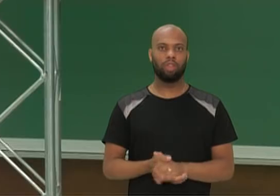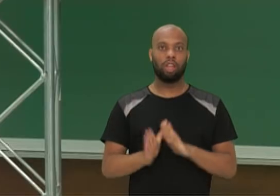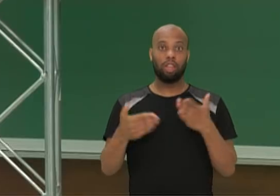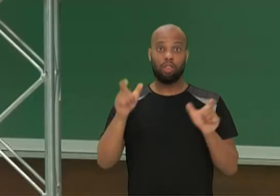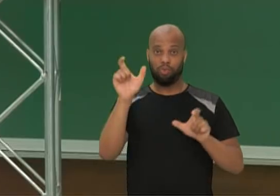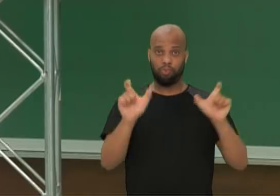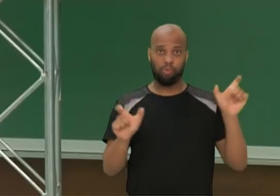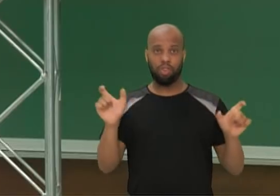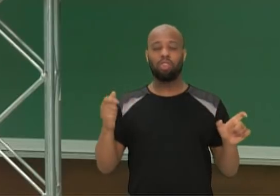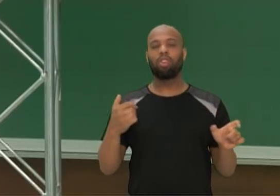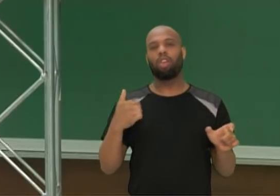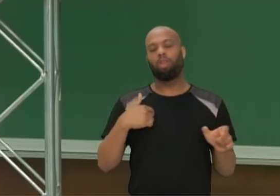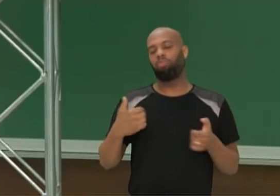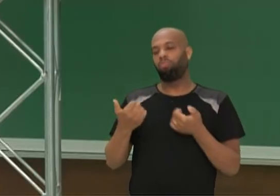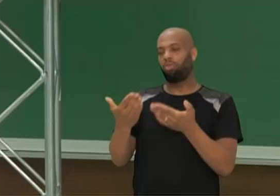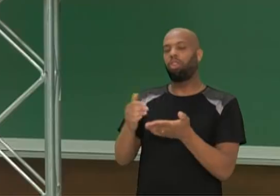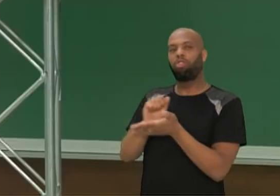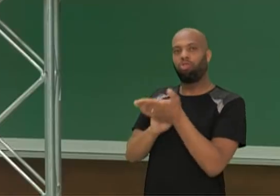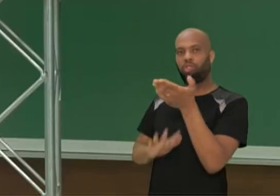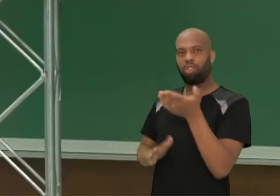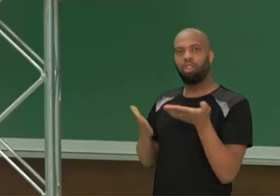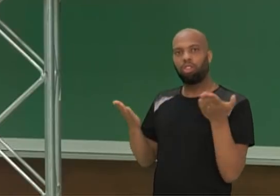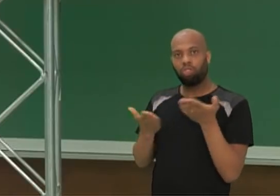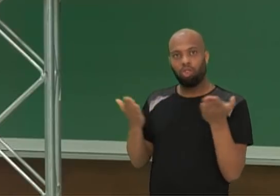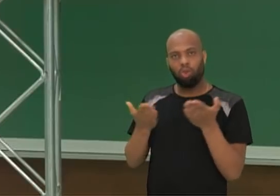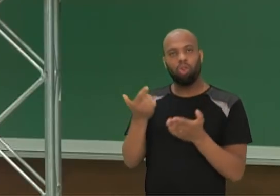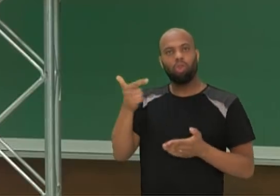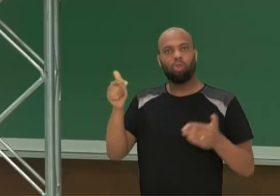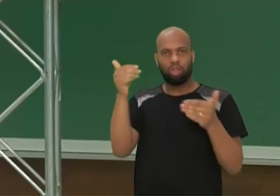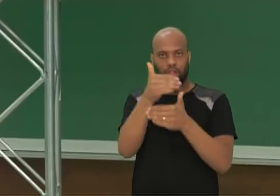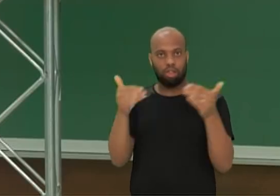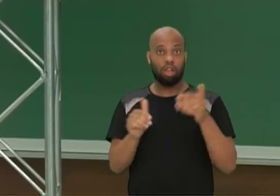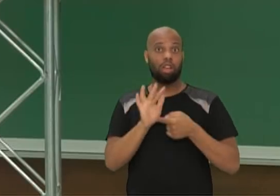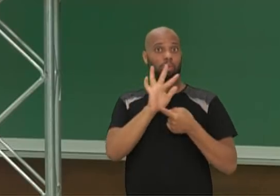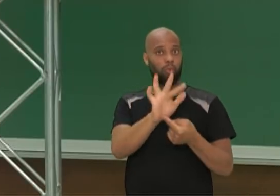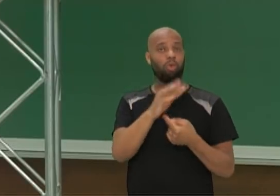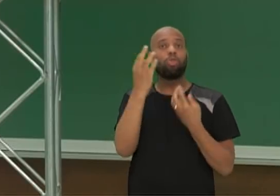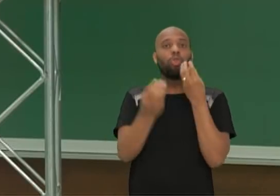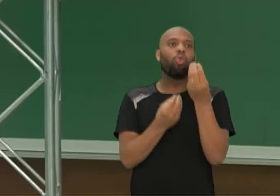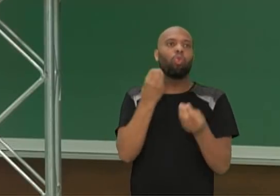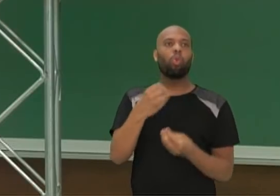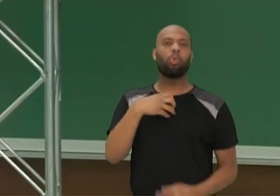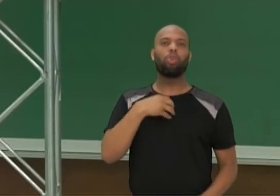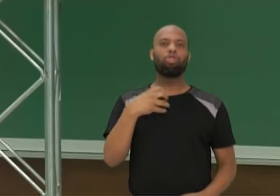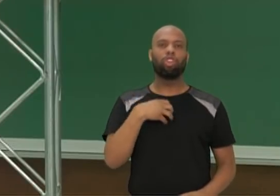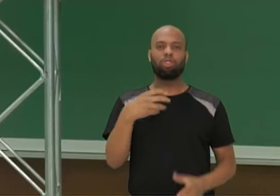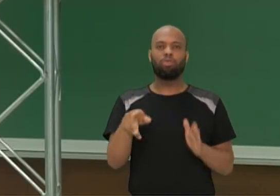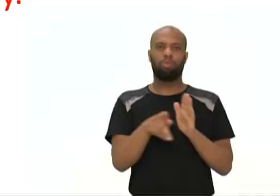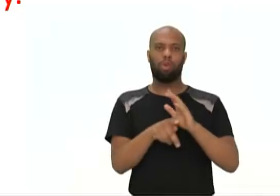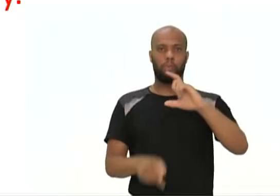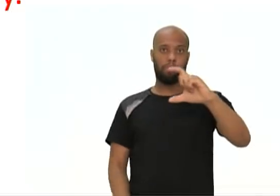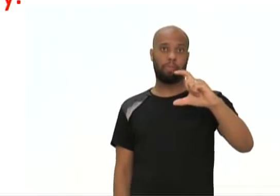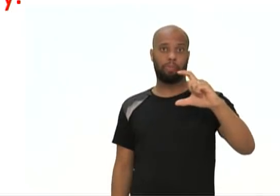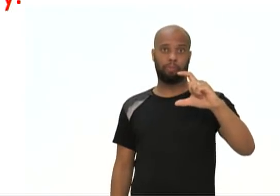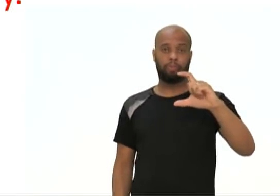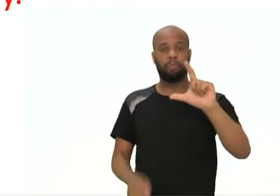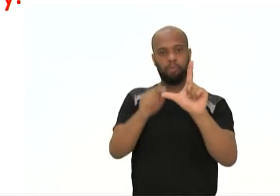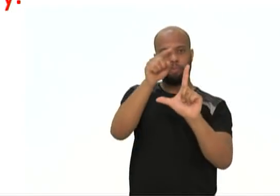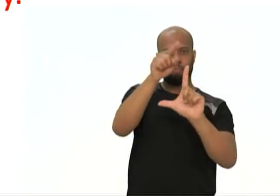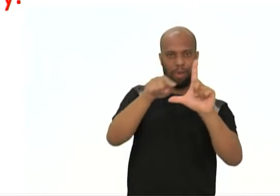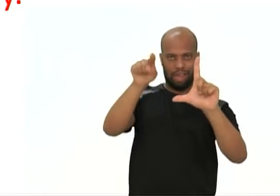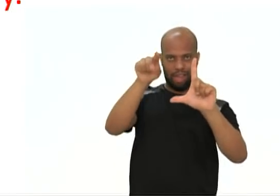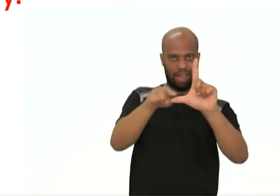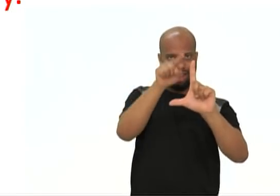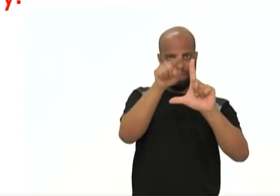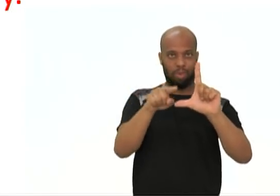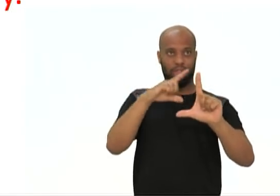Então, pessoal, deixei aqui para vocês, no próximo slide, como que ficaria essa parábola. Então, veja, eu tenho a